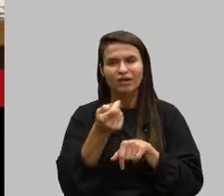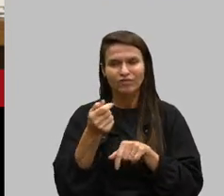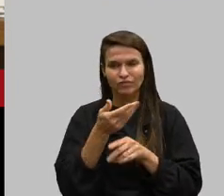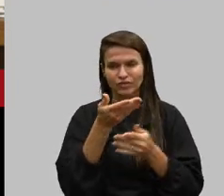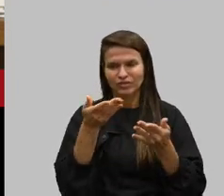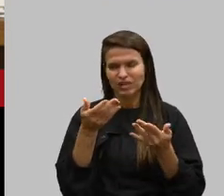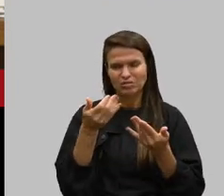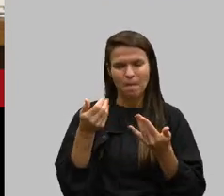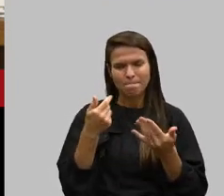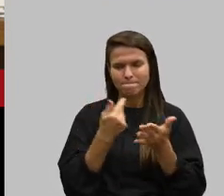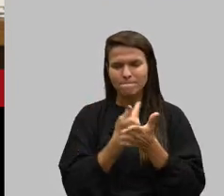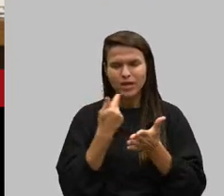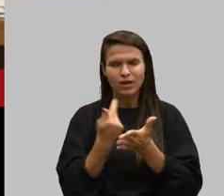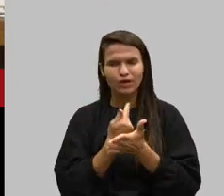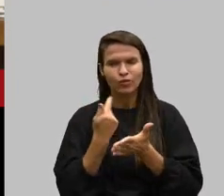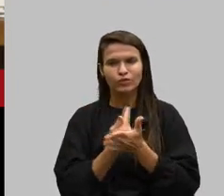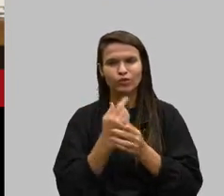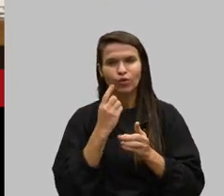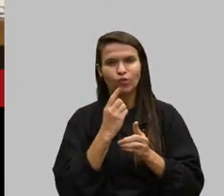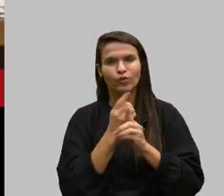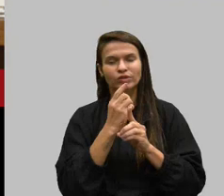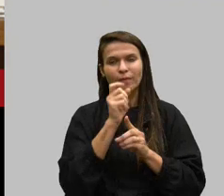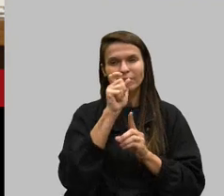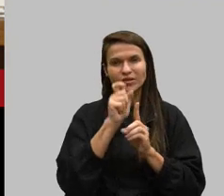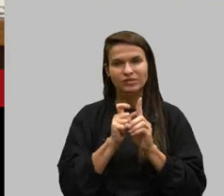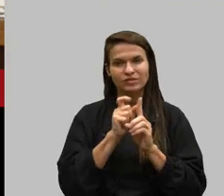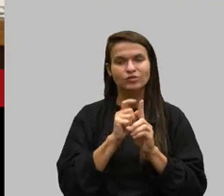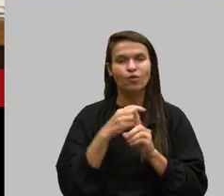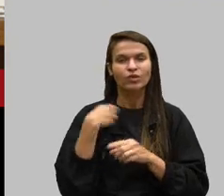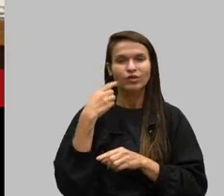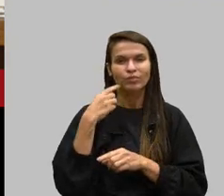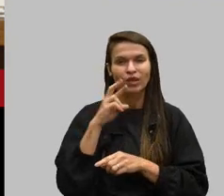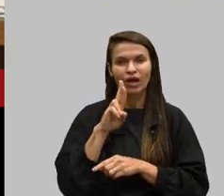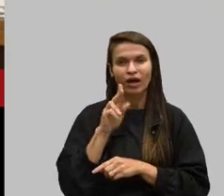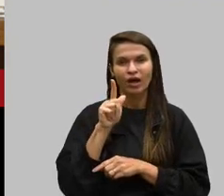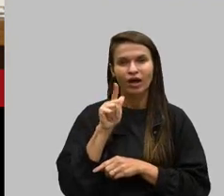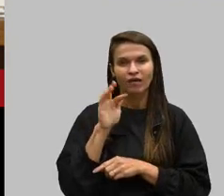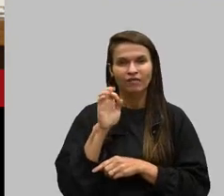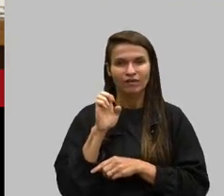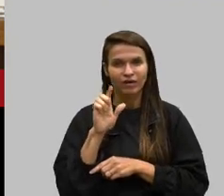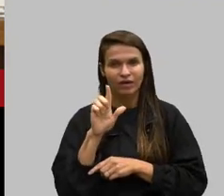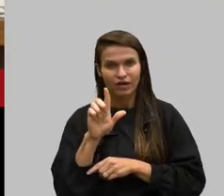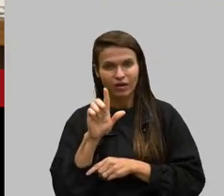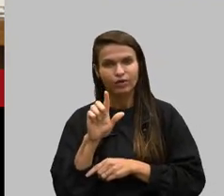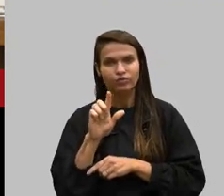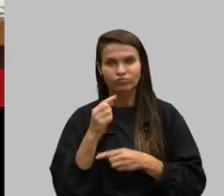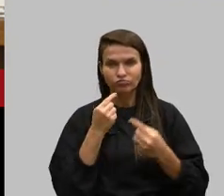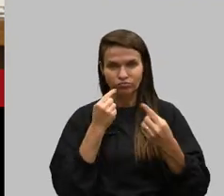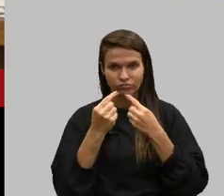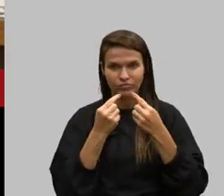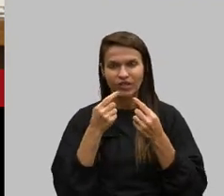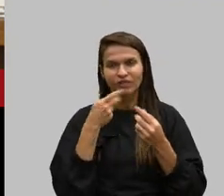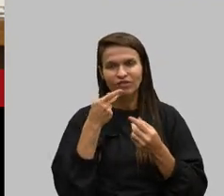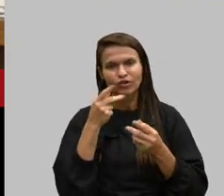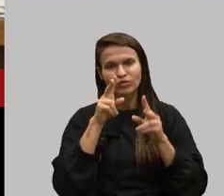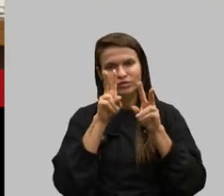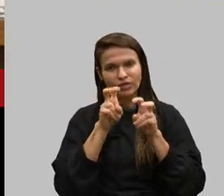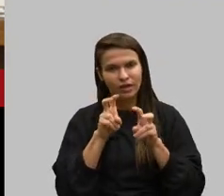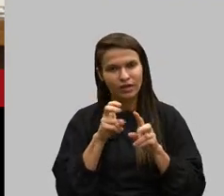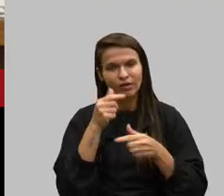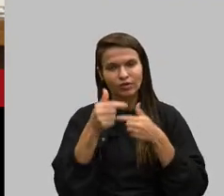questionam quando eu encontrei recentemente Deputado Rafael Martins na rápida conversa que nós tivemos ele citou o trabalho das pessoas com